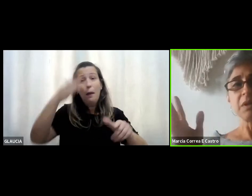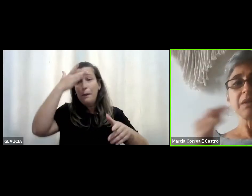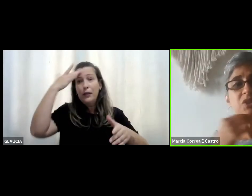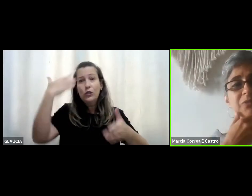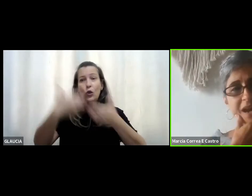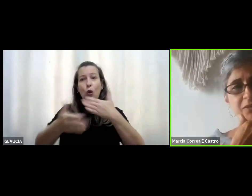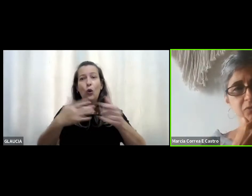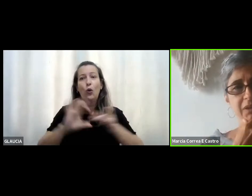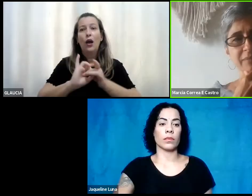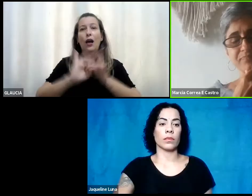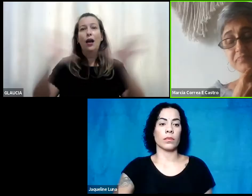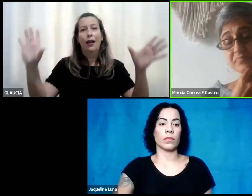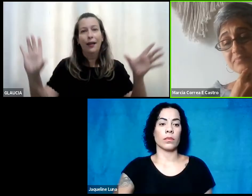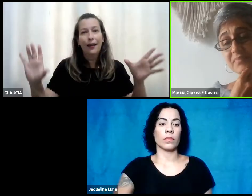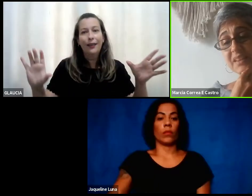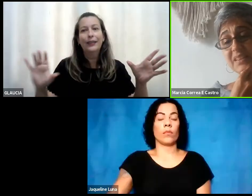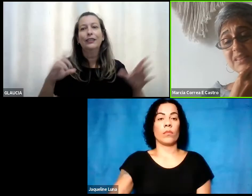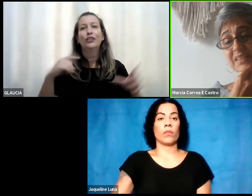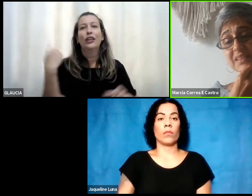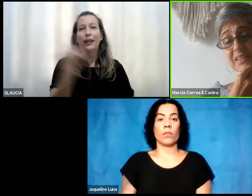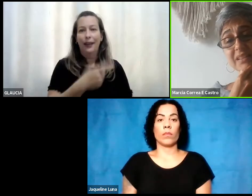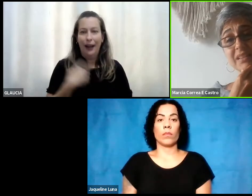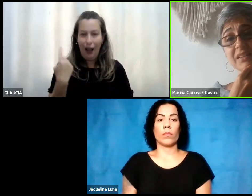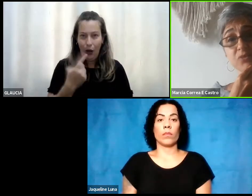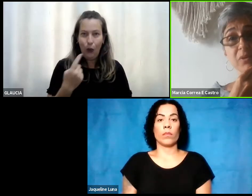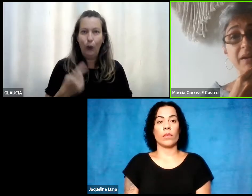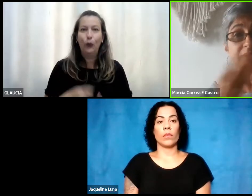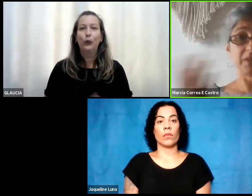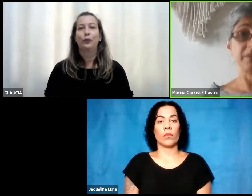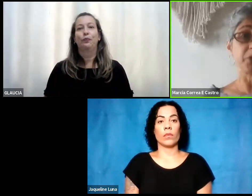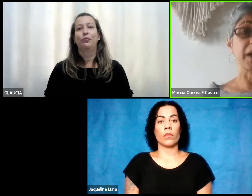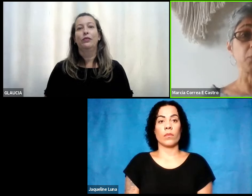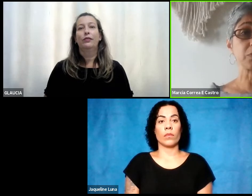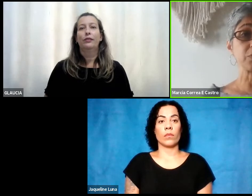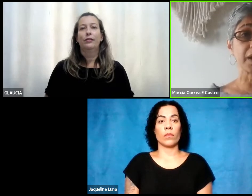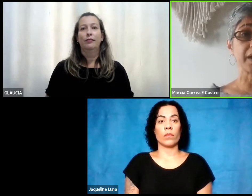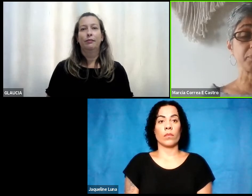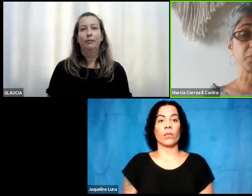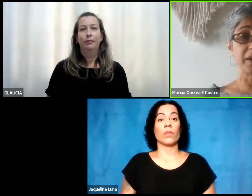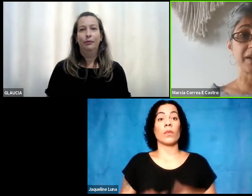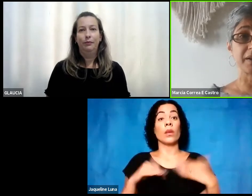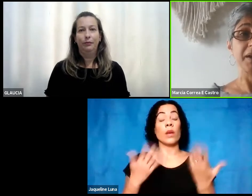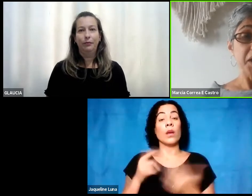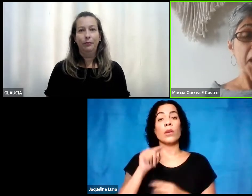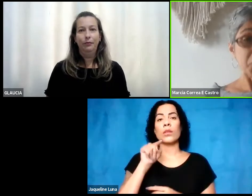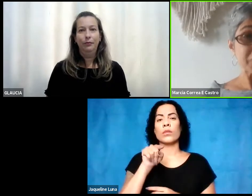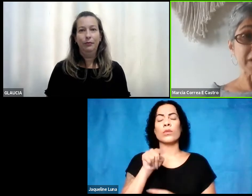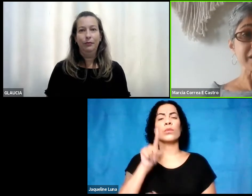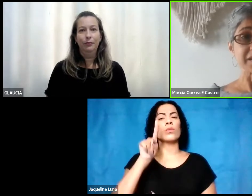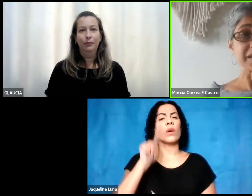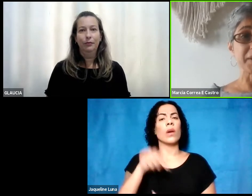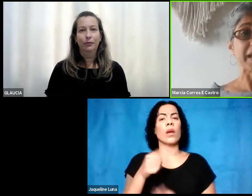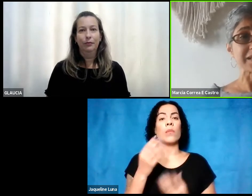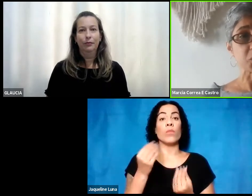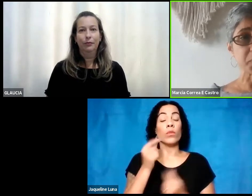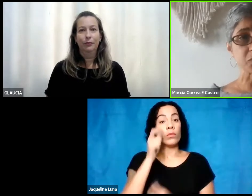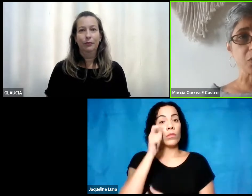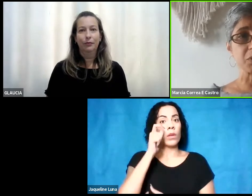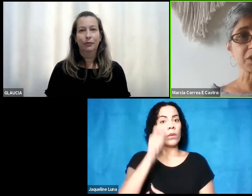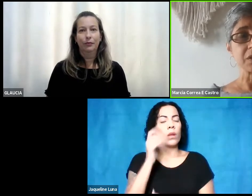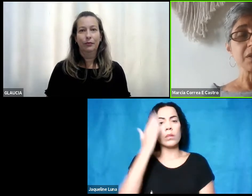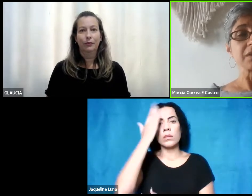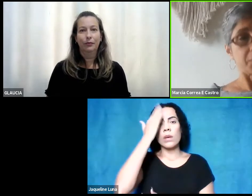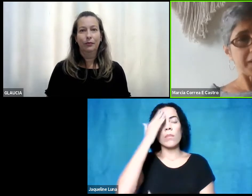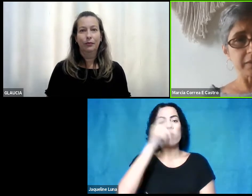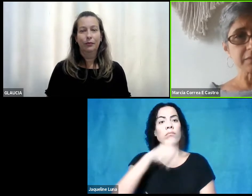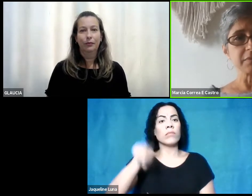público diverso, né? E isso, é, enfim, é muito interessante saber que essas